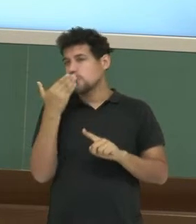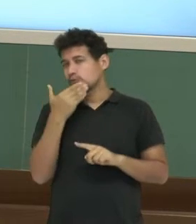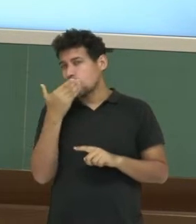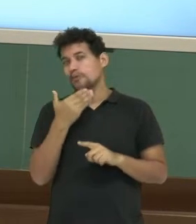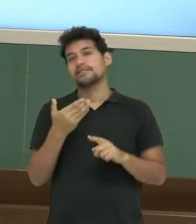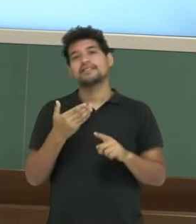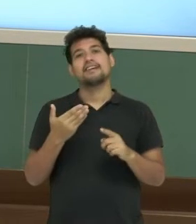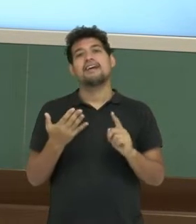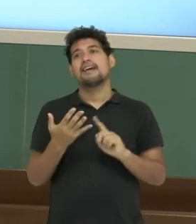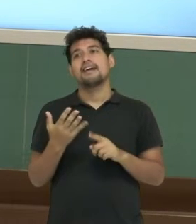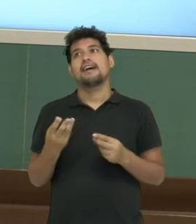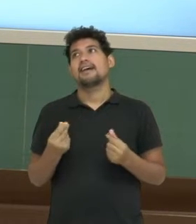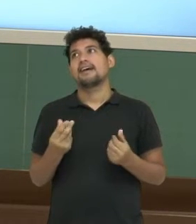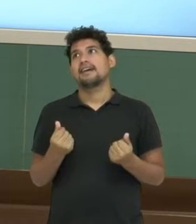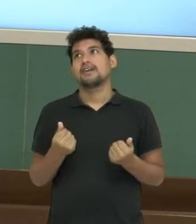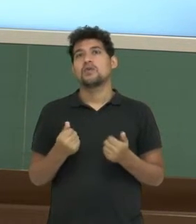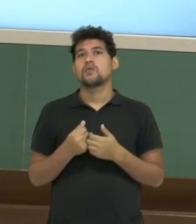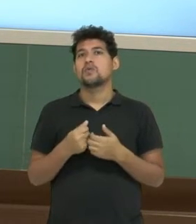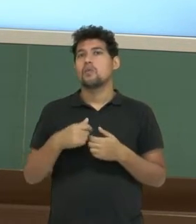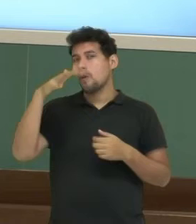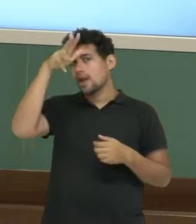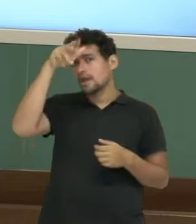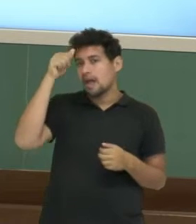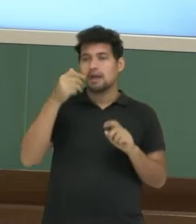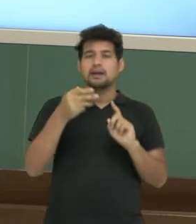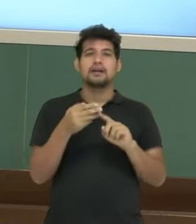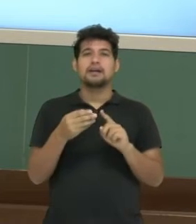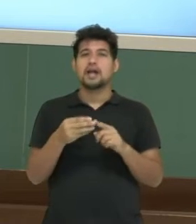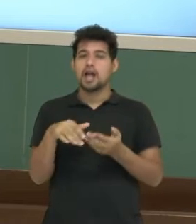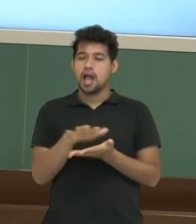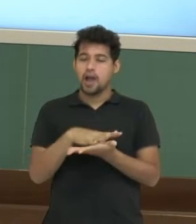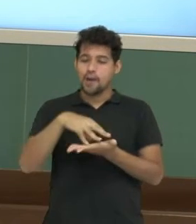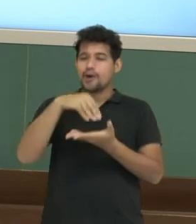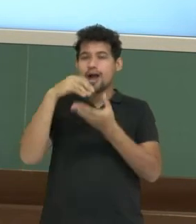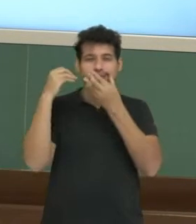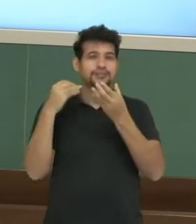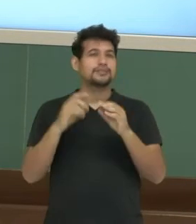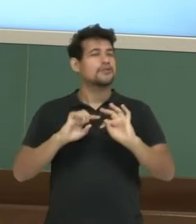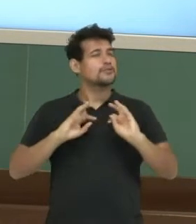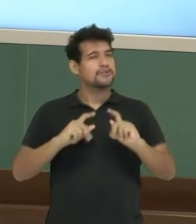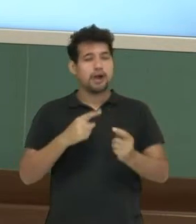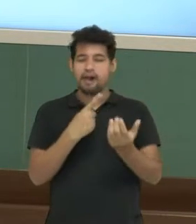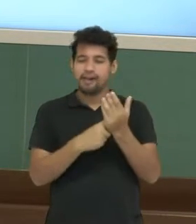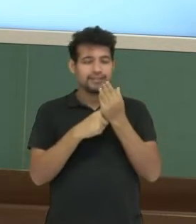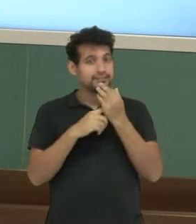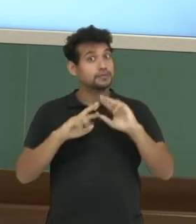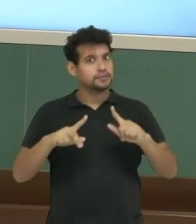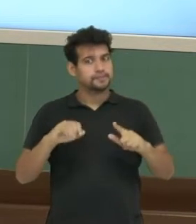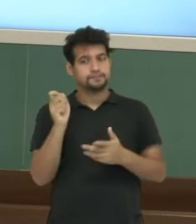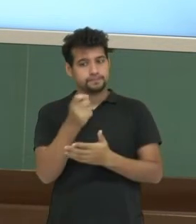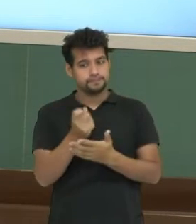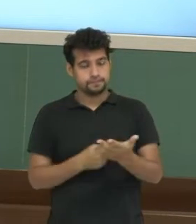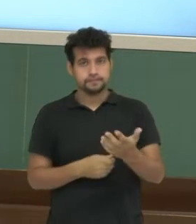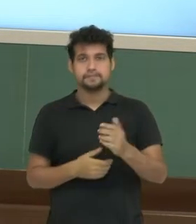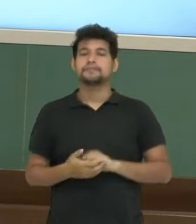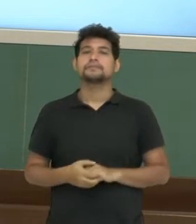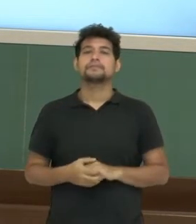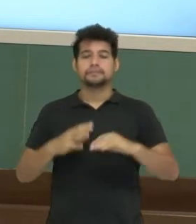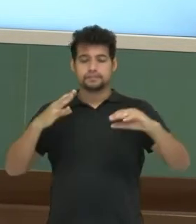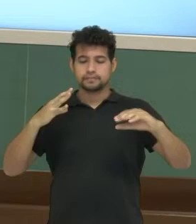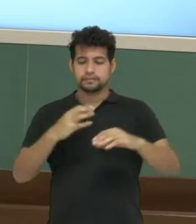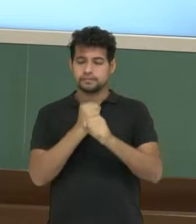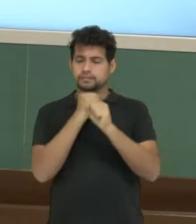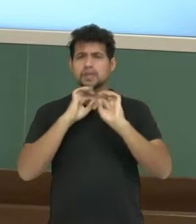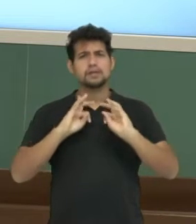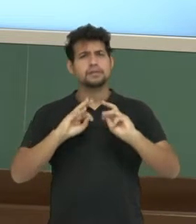docinho, aquele refrigerante, aquele salgadinho fora de hora. Tudo. Importante. Some todas